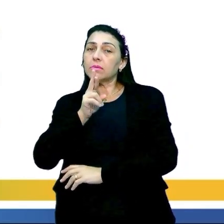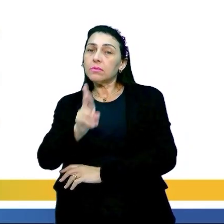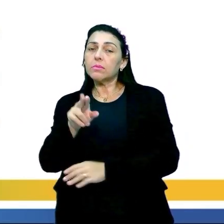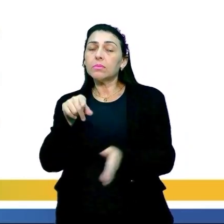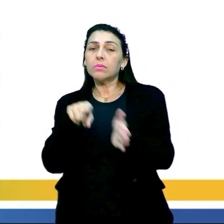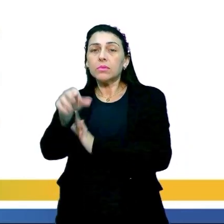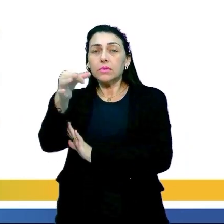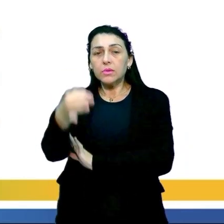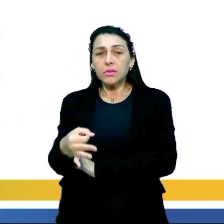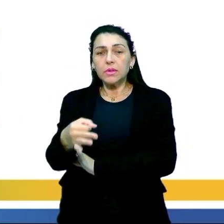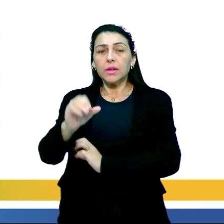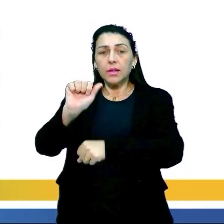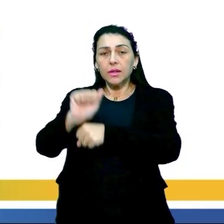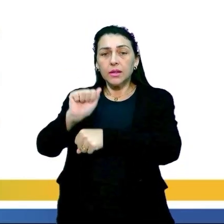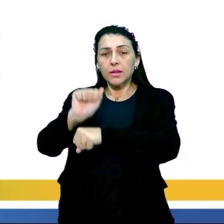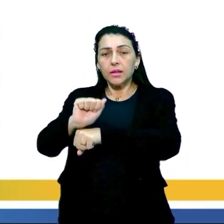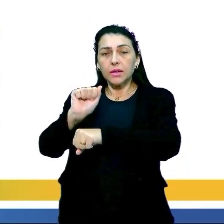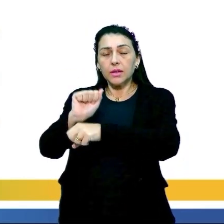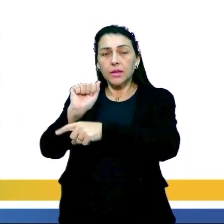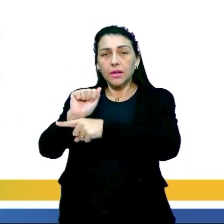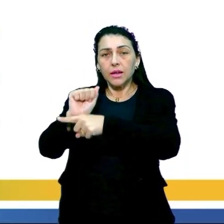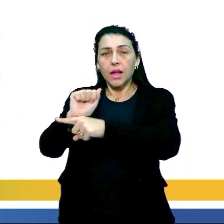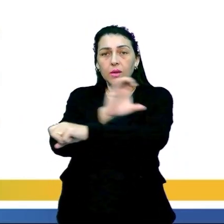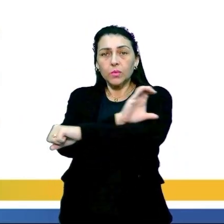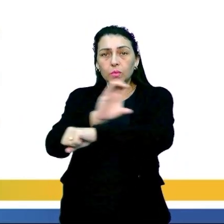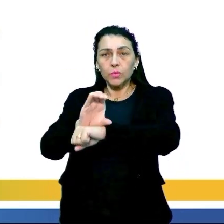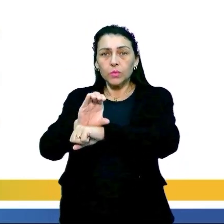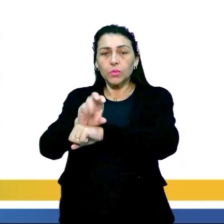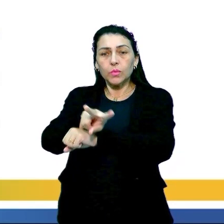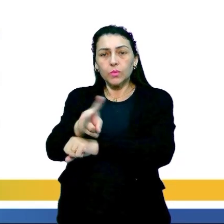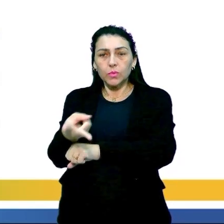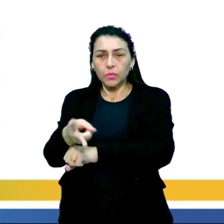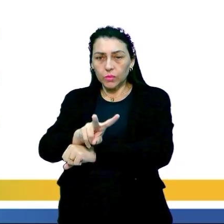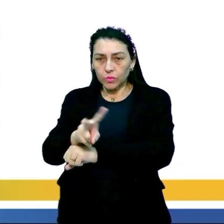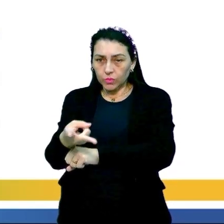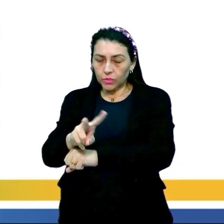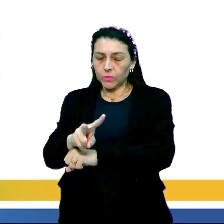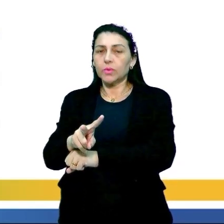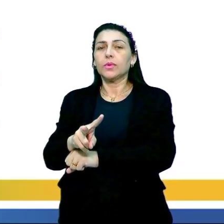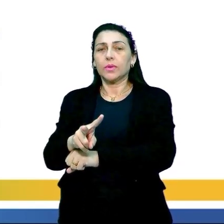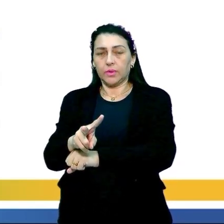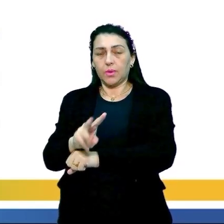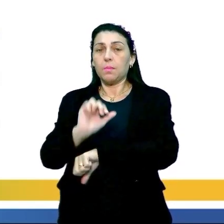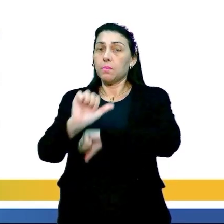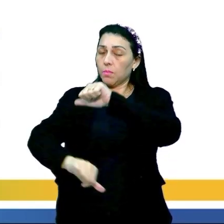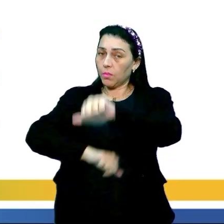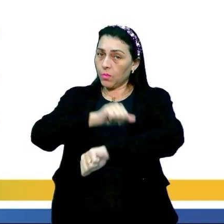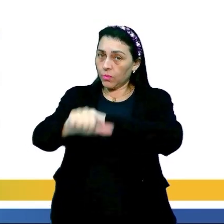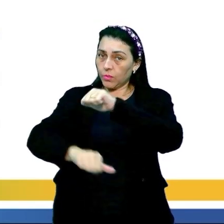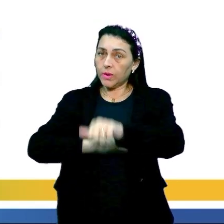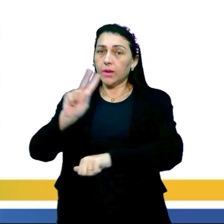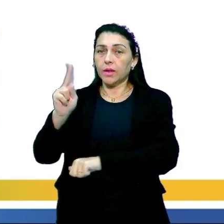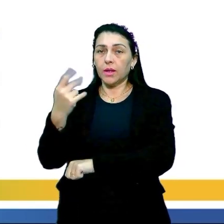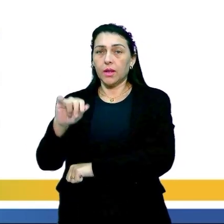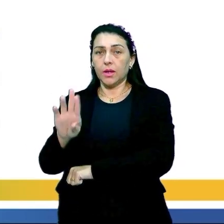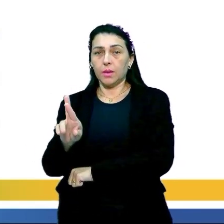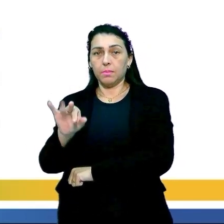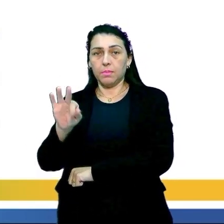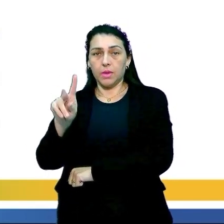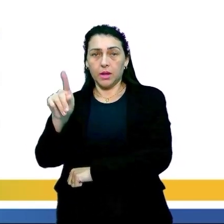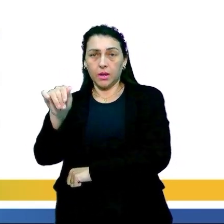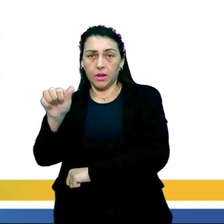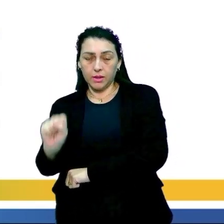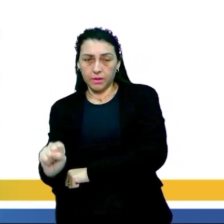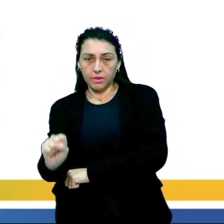as culturas, quando contraditórias e ambivalentes, tornam-se híbridas.